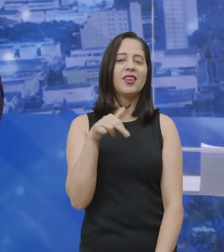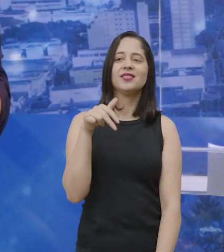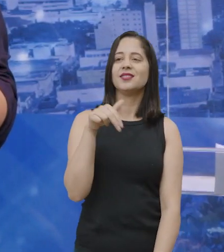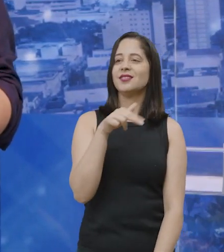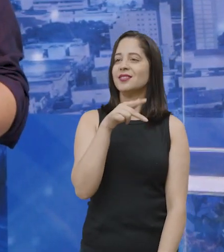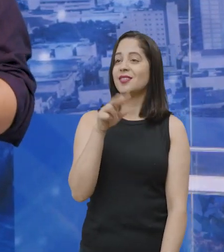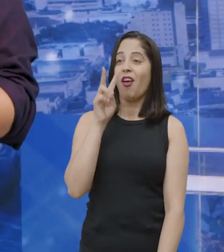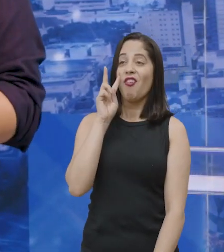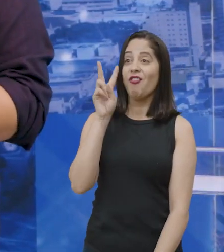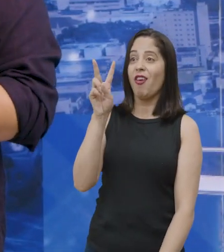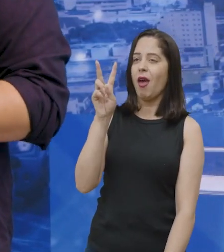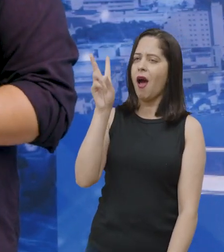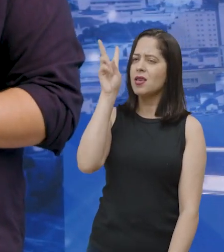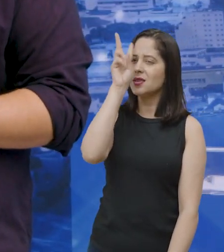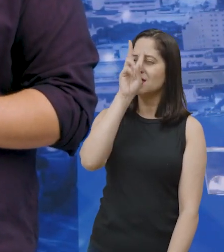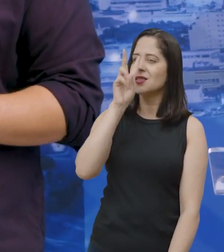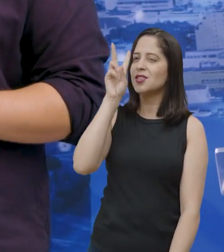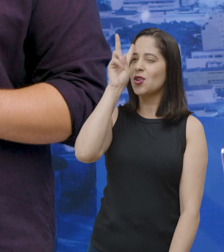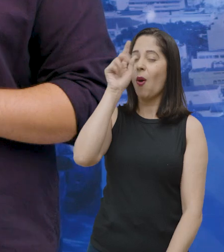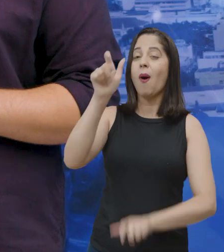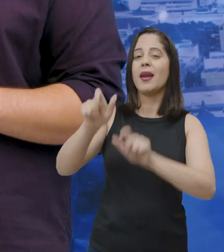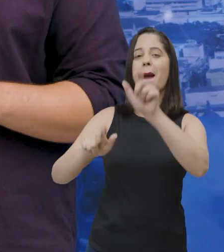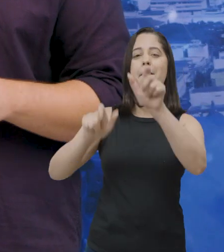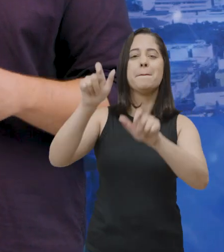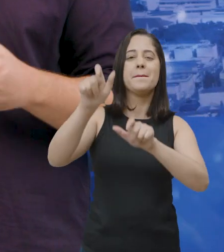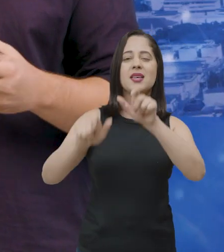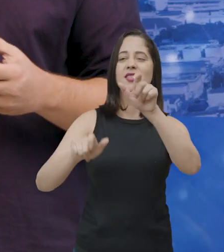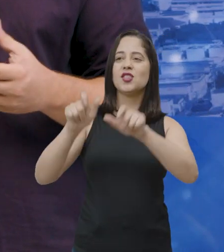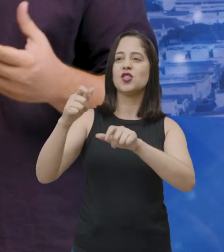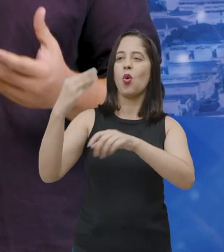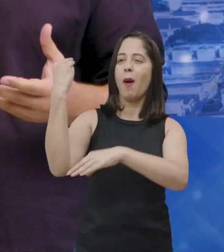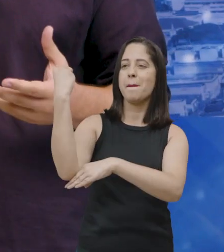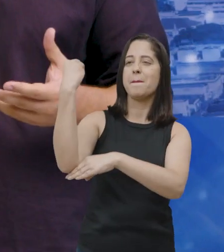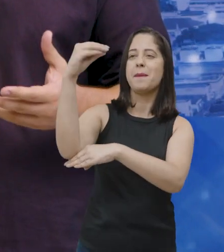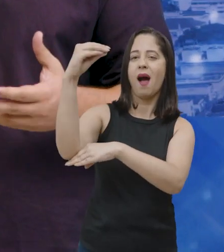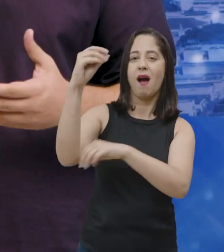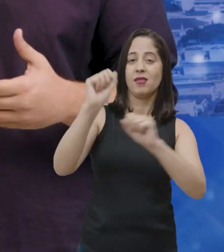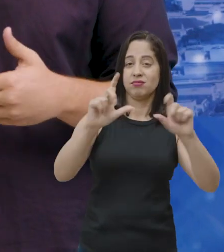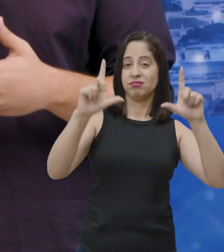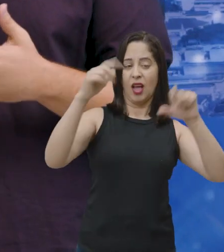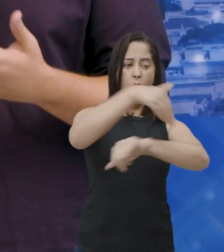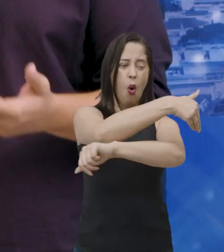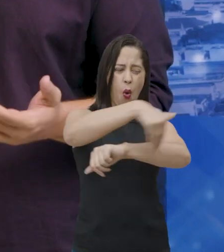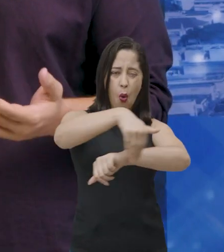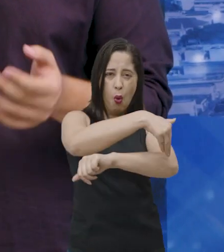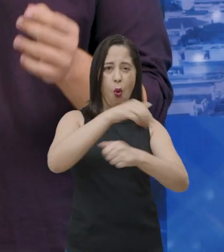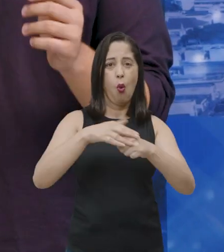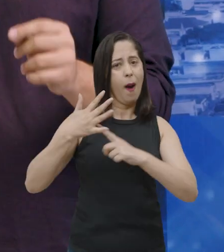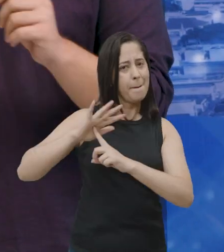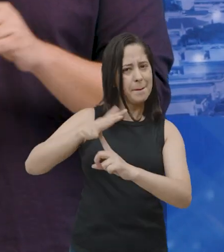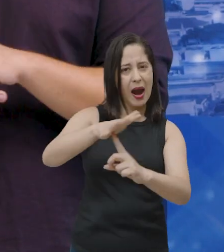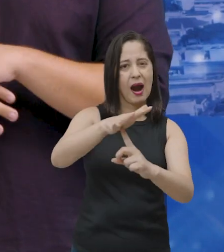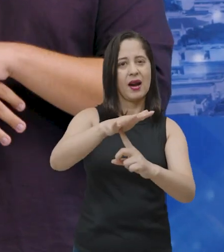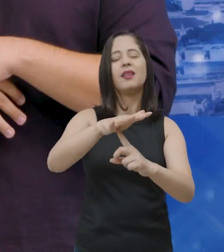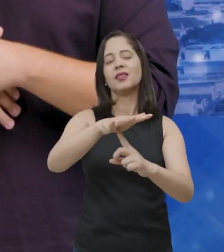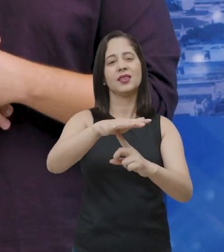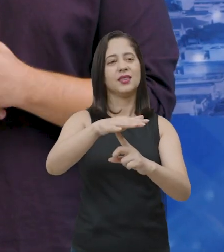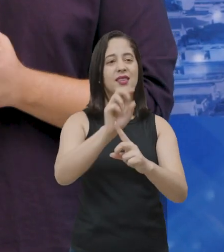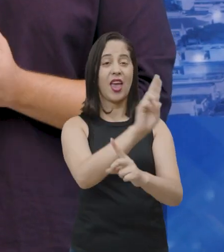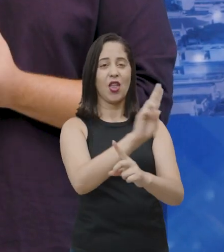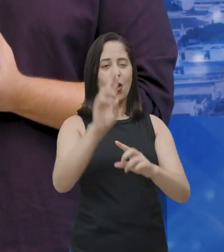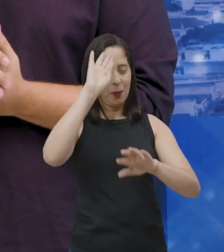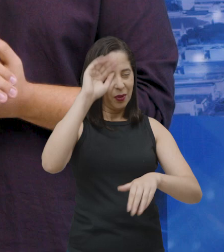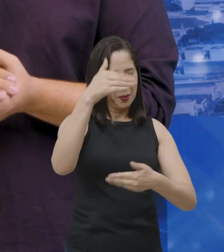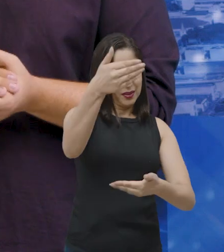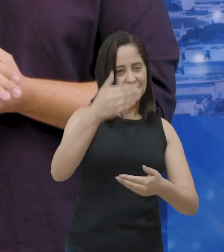dos Campos e conhecemos a história das pessoas que têm os nomes eternizados nas placas de ruas, parques e